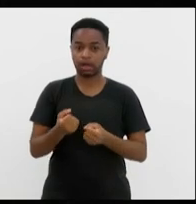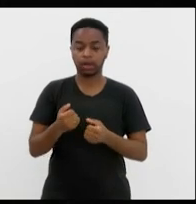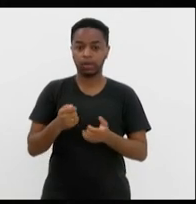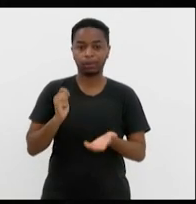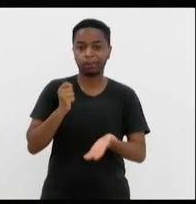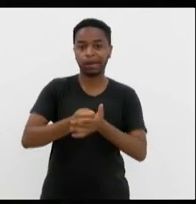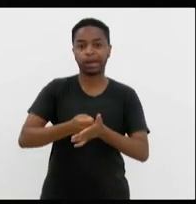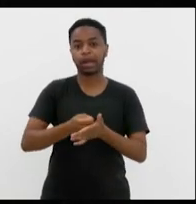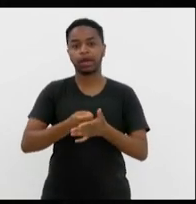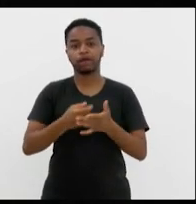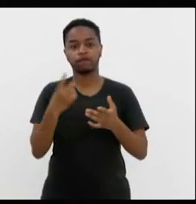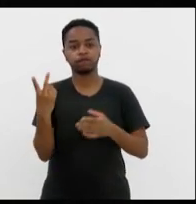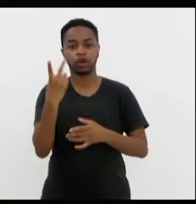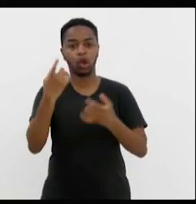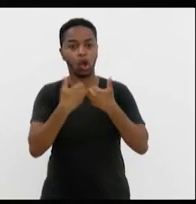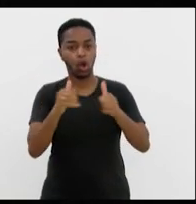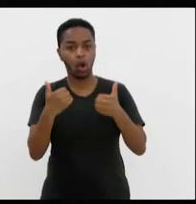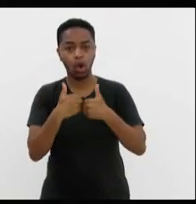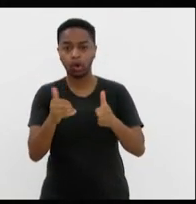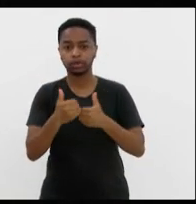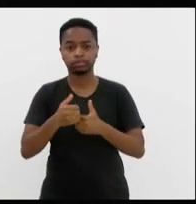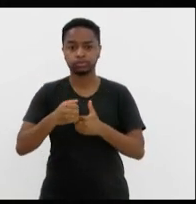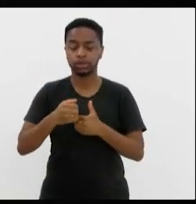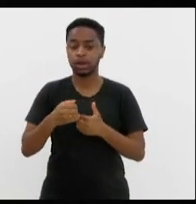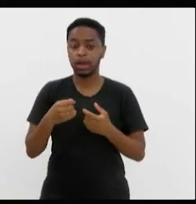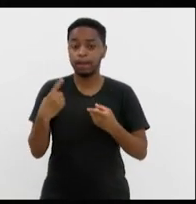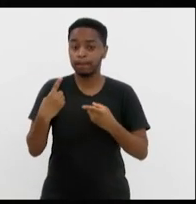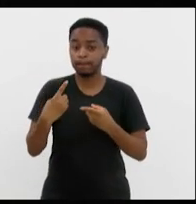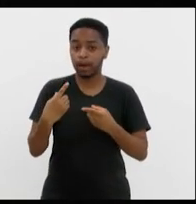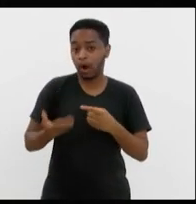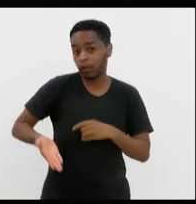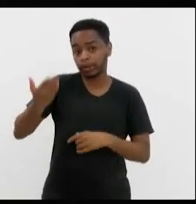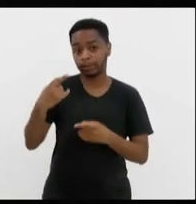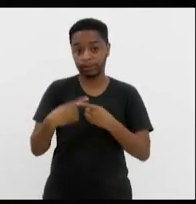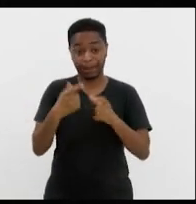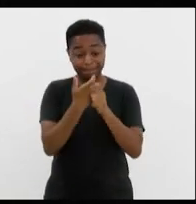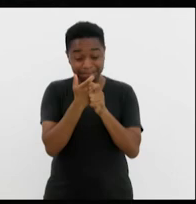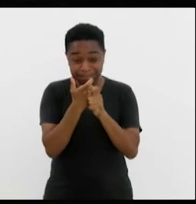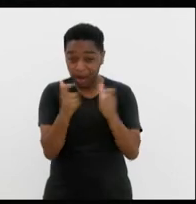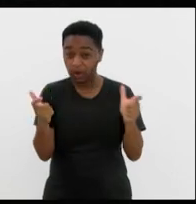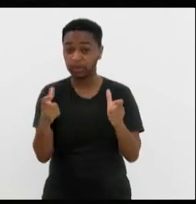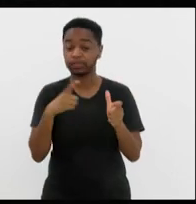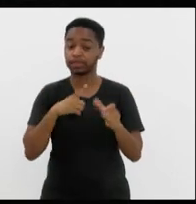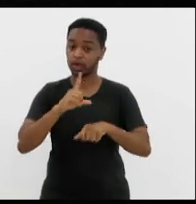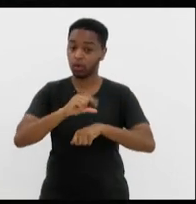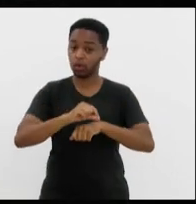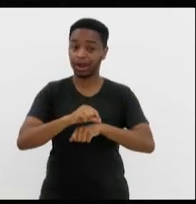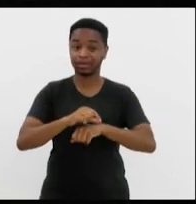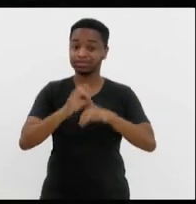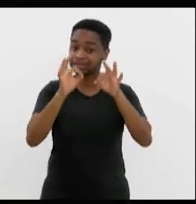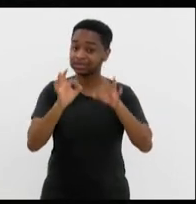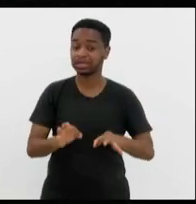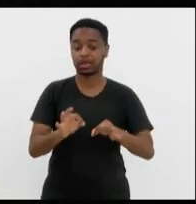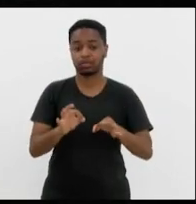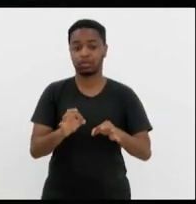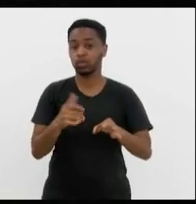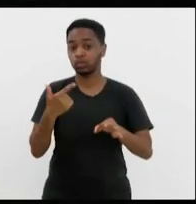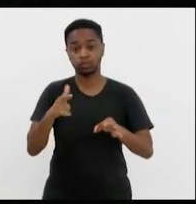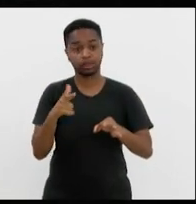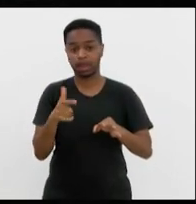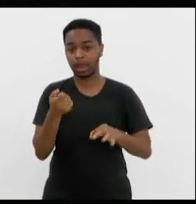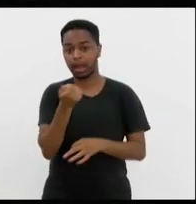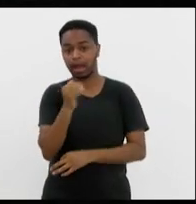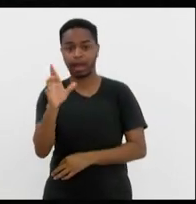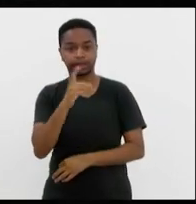ônibus intermunicipais, que, em sua maioria, ainda tem mais essa, tem horários irregulares, não tem